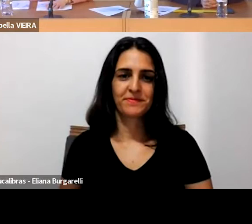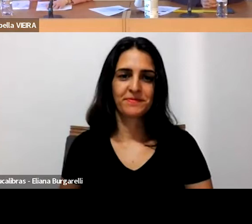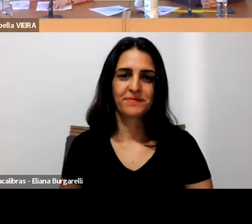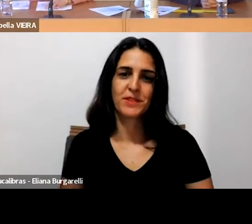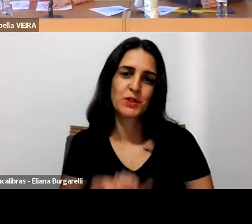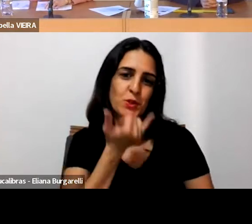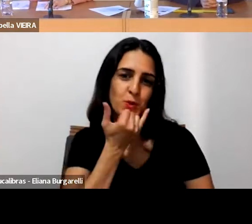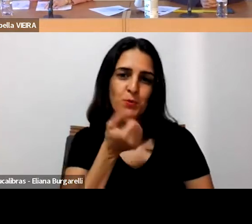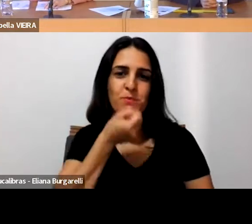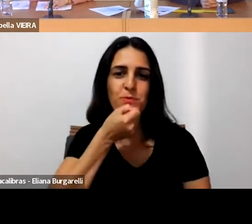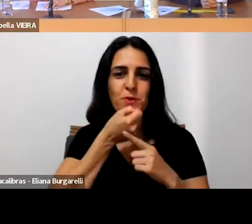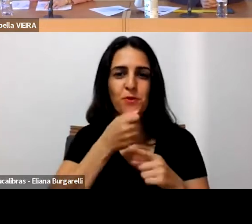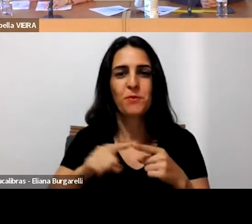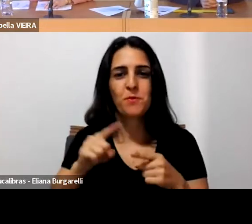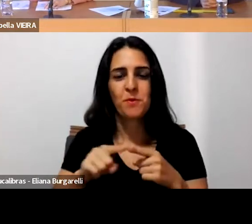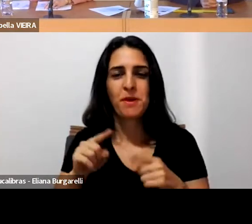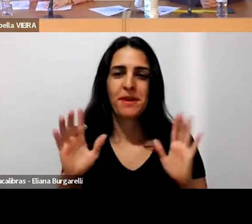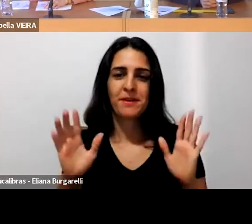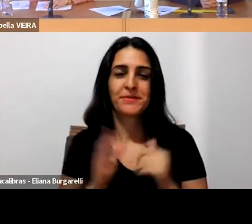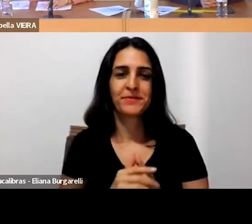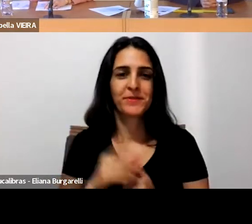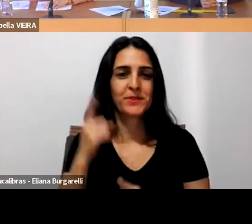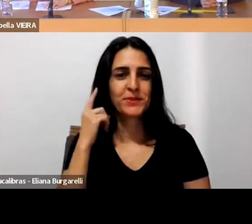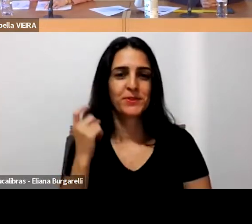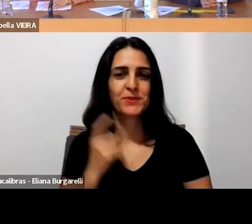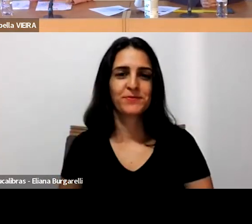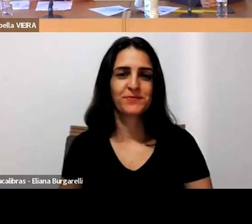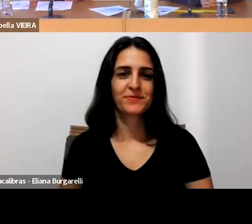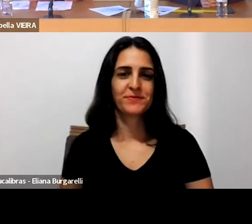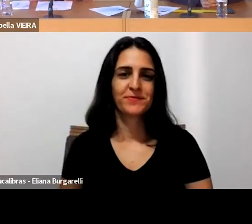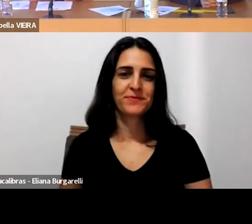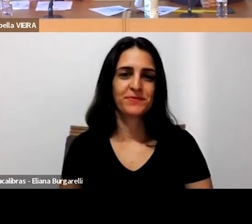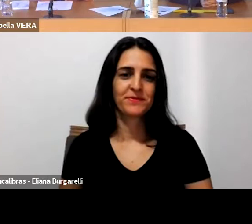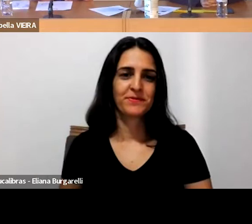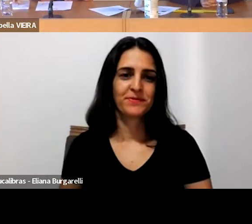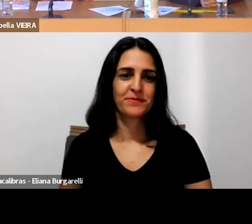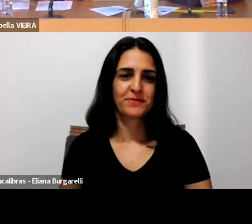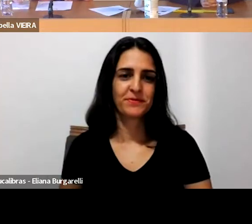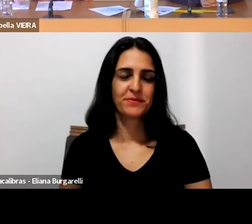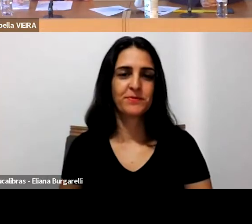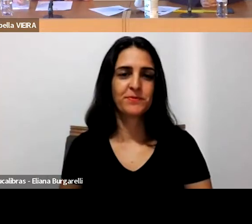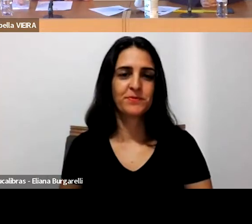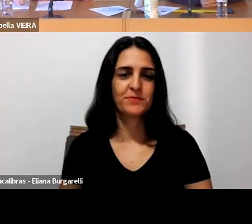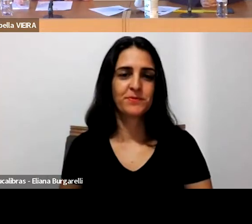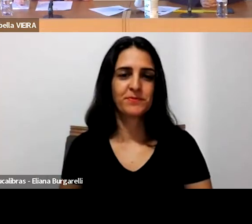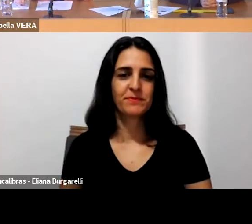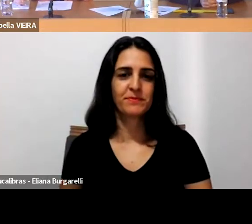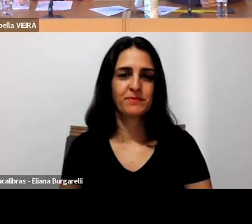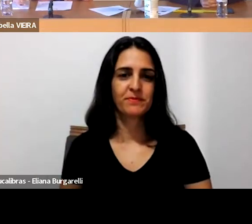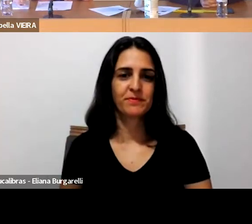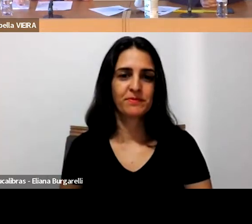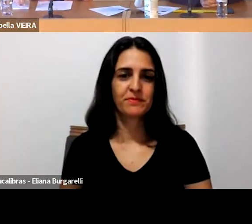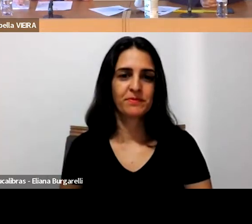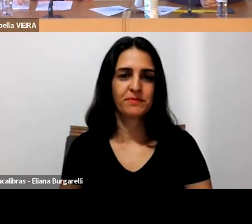même être tous ensemble et je suis particulièrement heureux en cette année cruciale d'élection au Brésil qu'on fasse